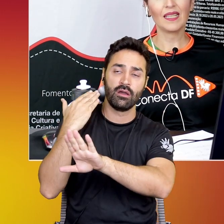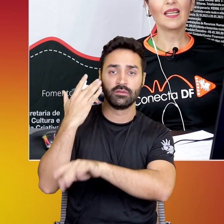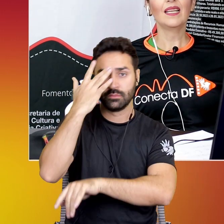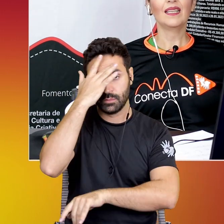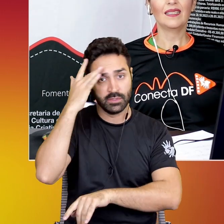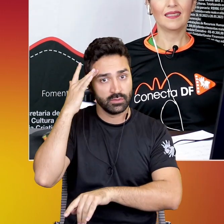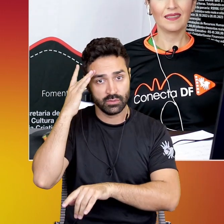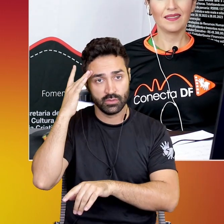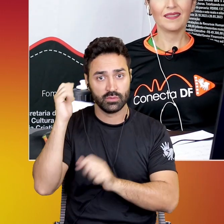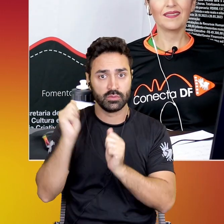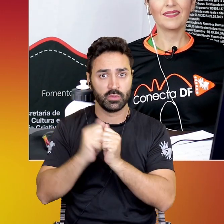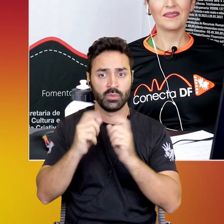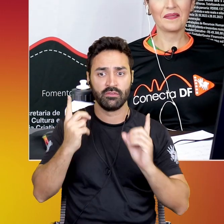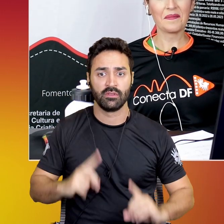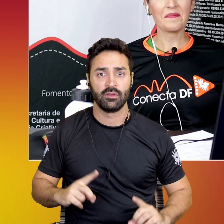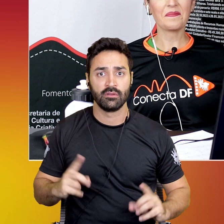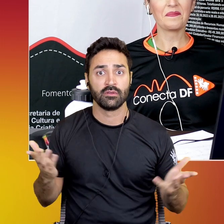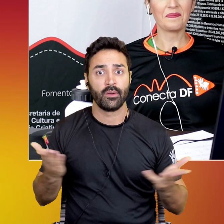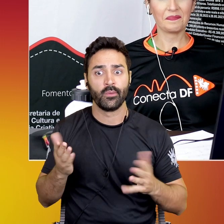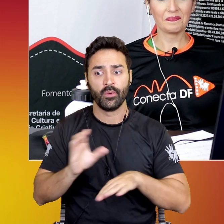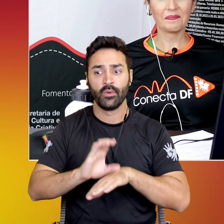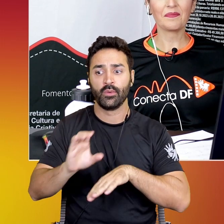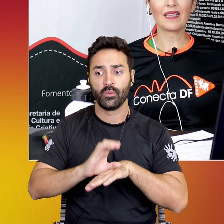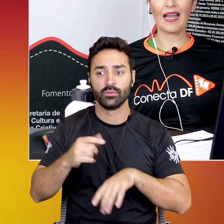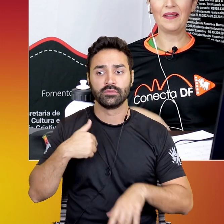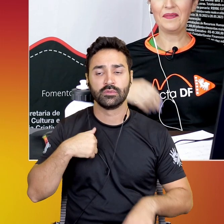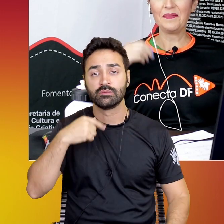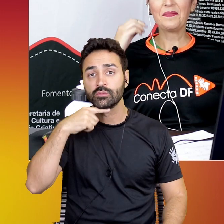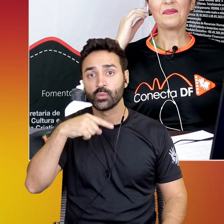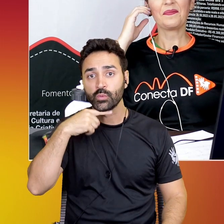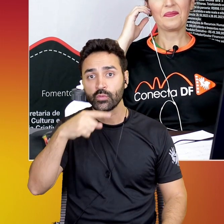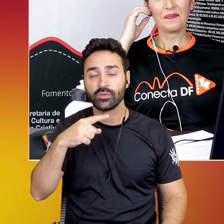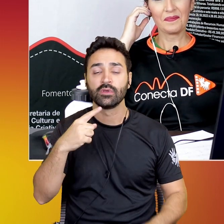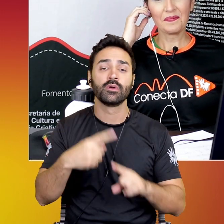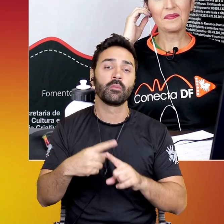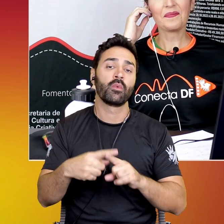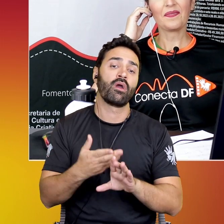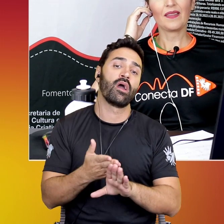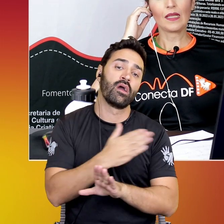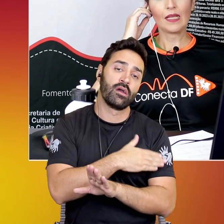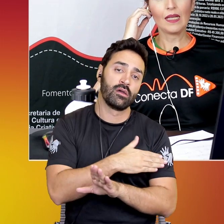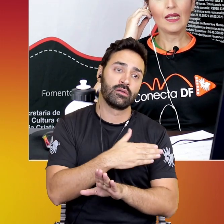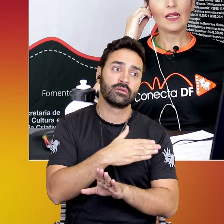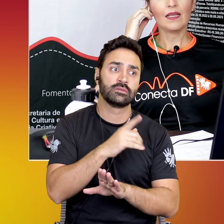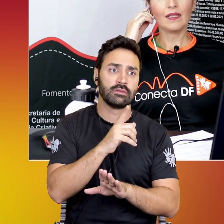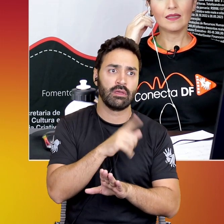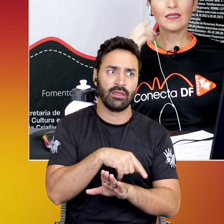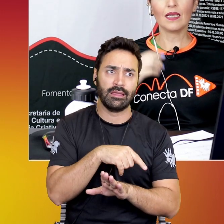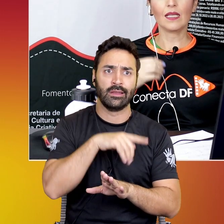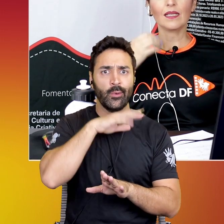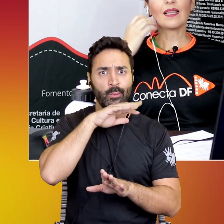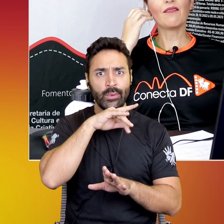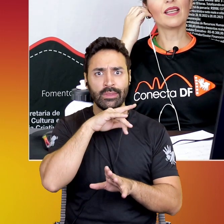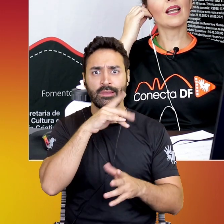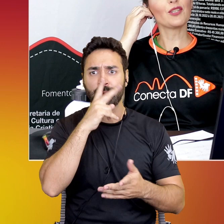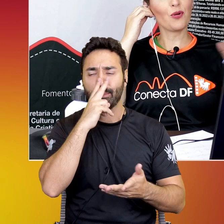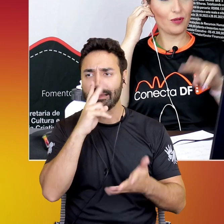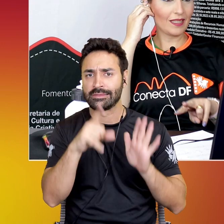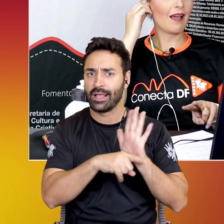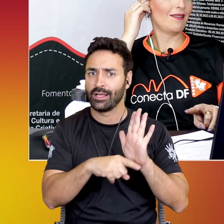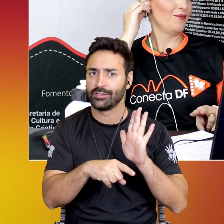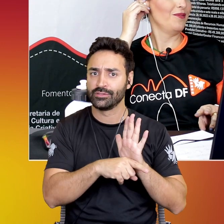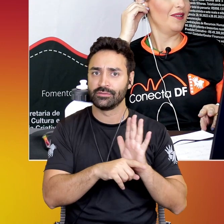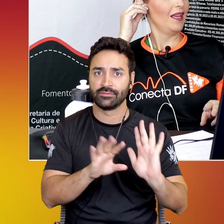deficiência. Aí agora, no curso, eu fiquei em dúvida, porque antigamente dizia que era ofensivo, né? Sim, na verdade